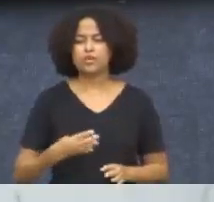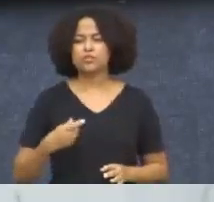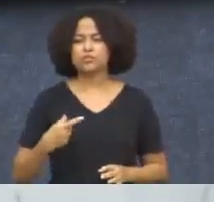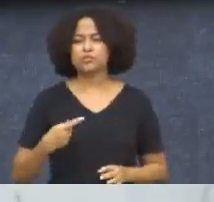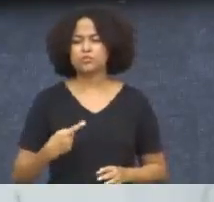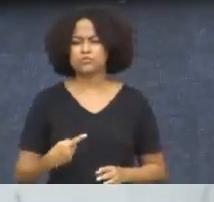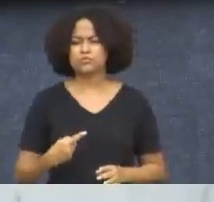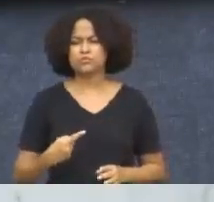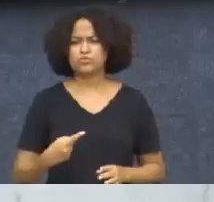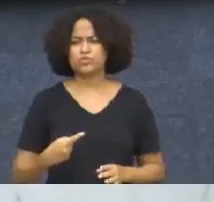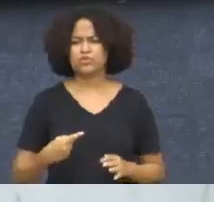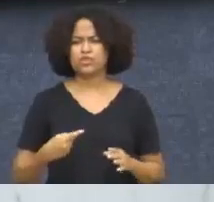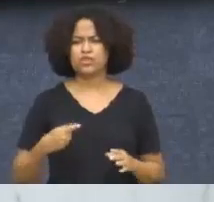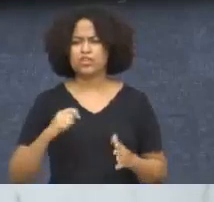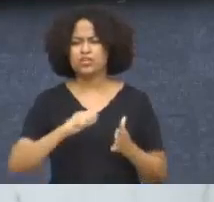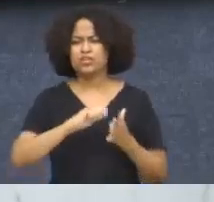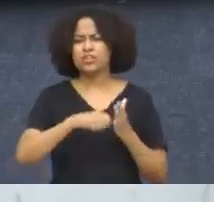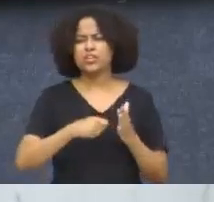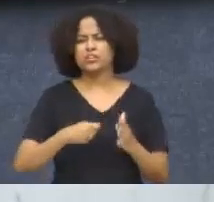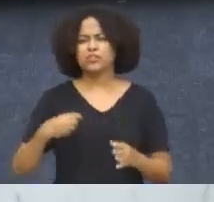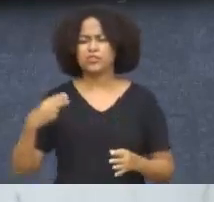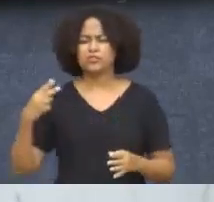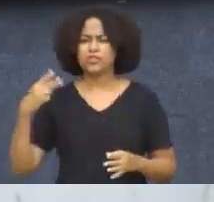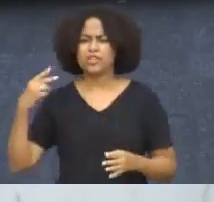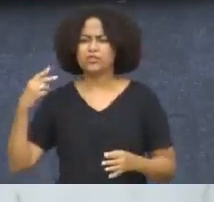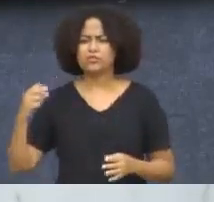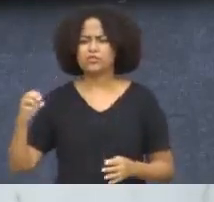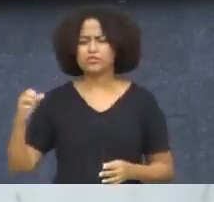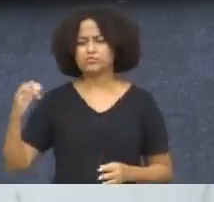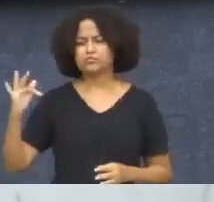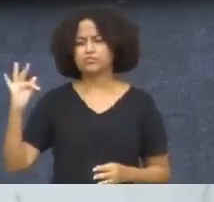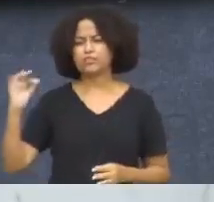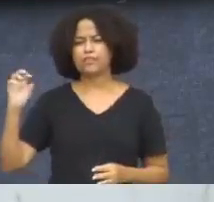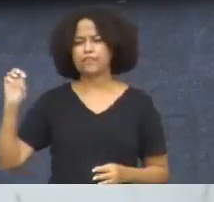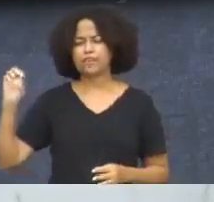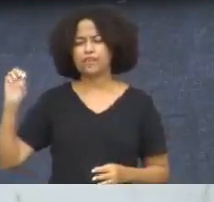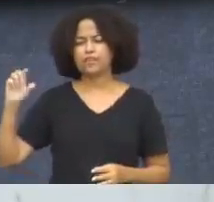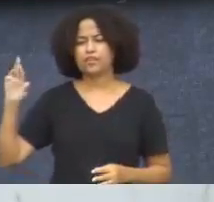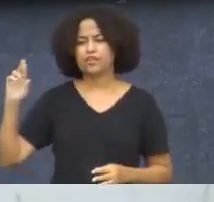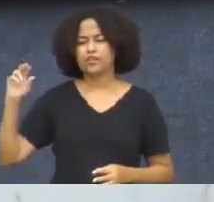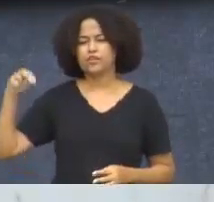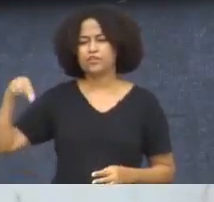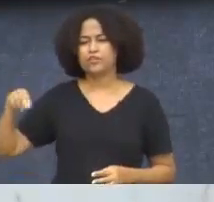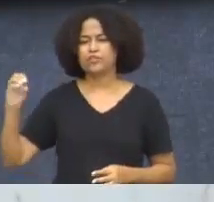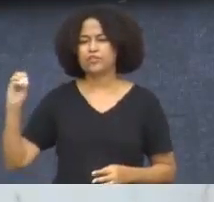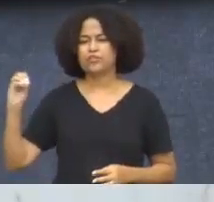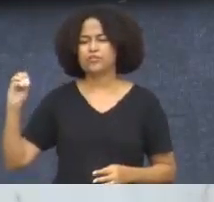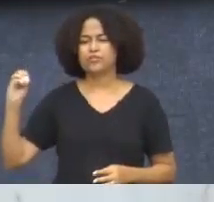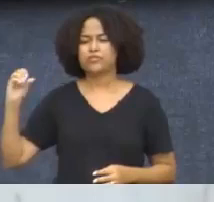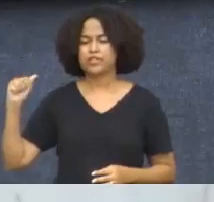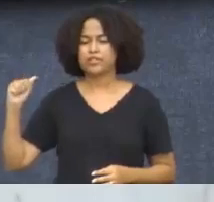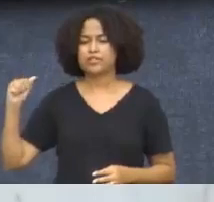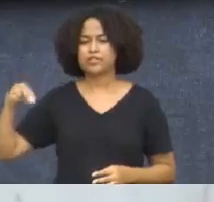641/2018, autoria vereador Fernando Luiz. Emenda altera a lei número